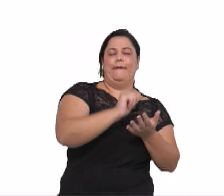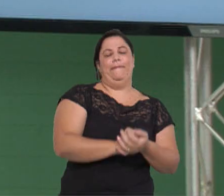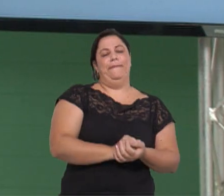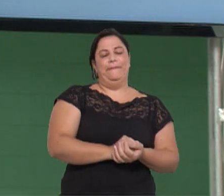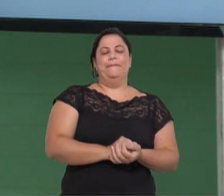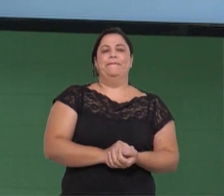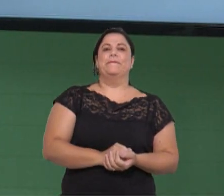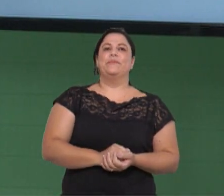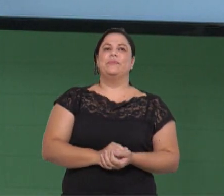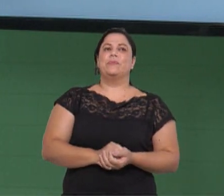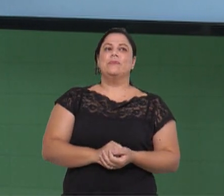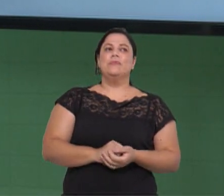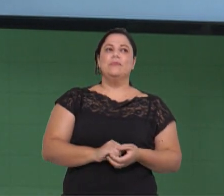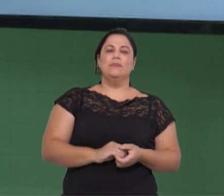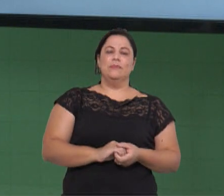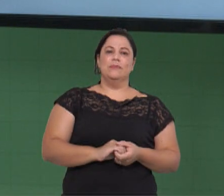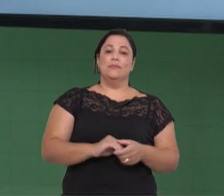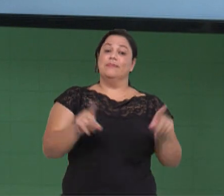também